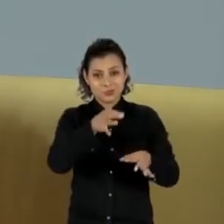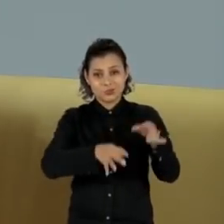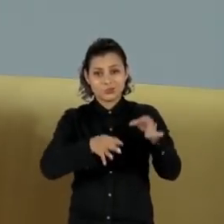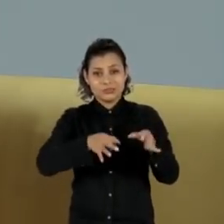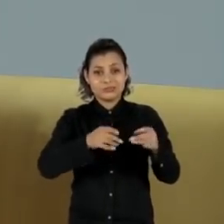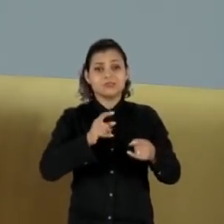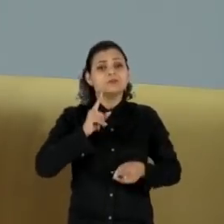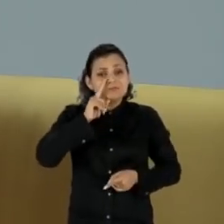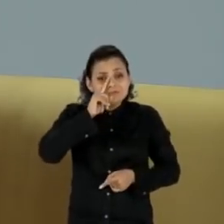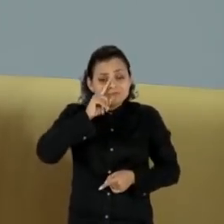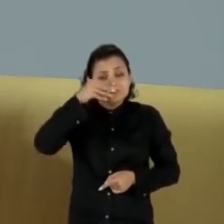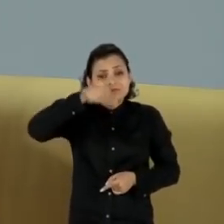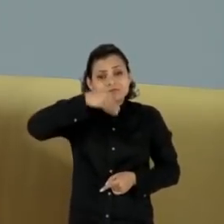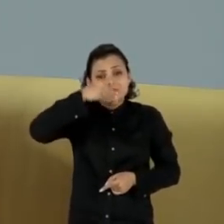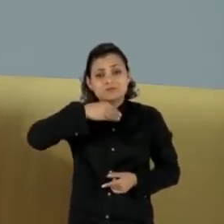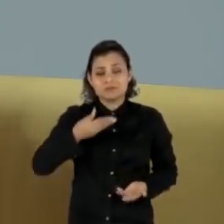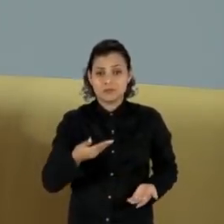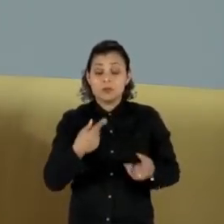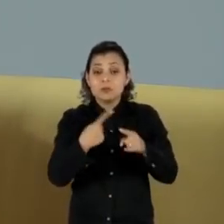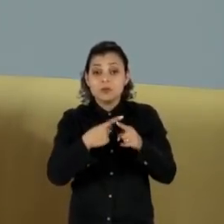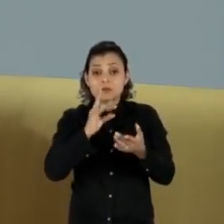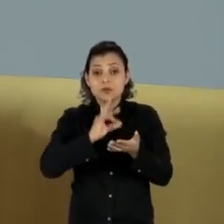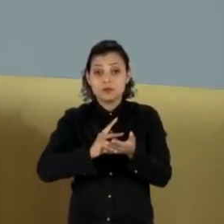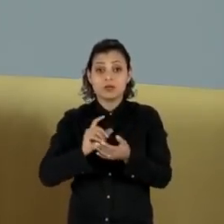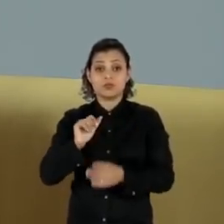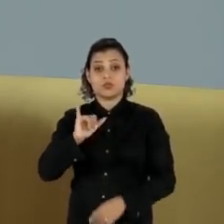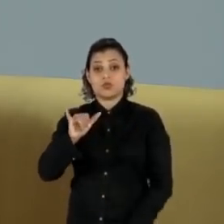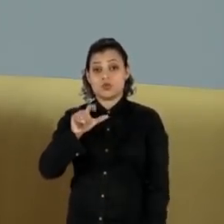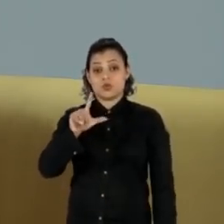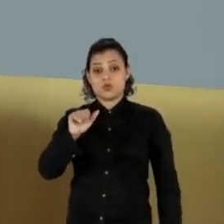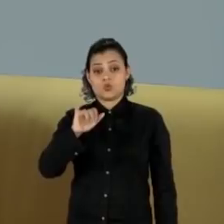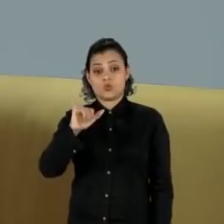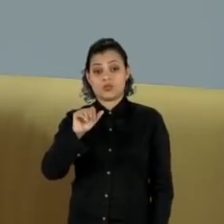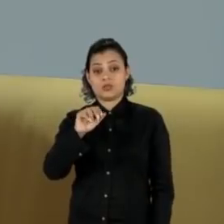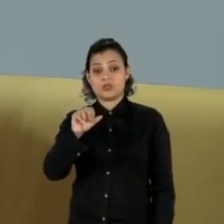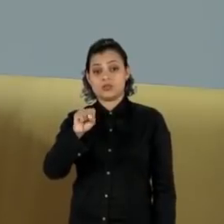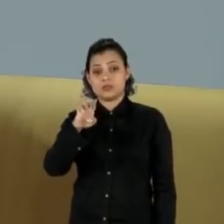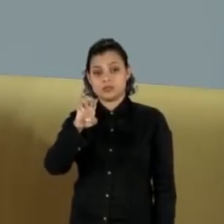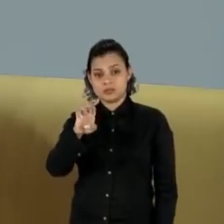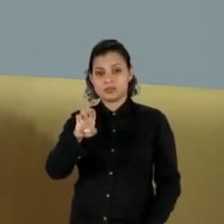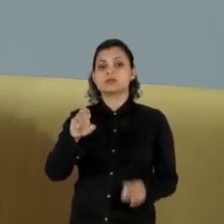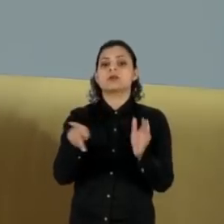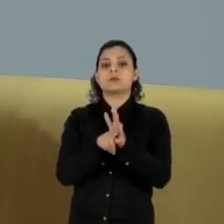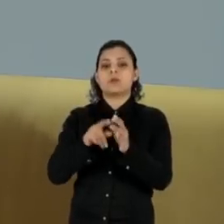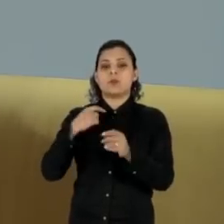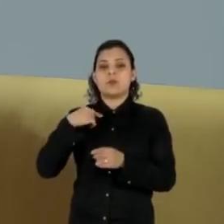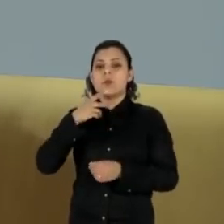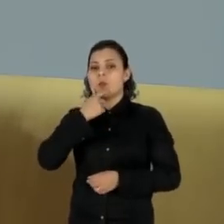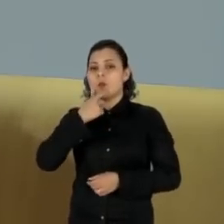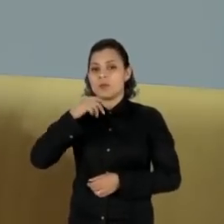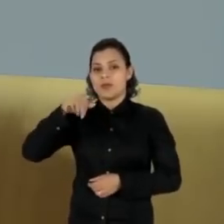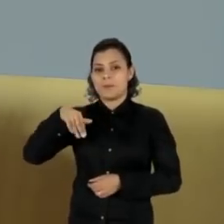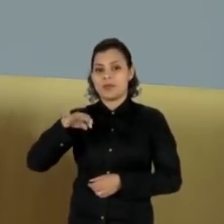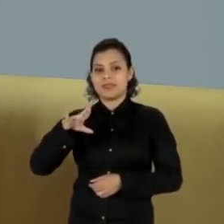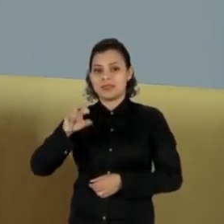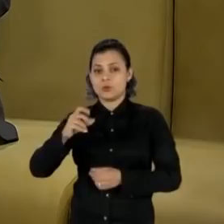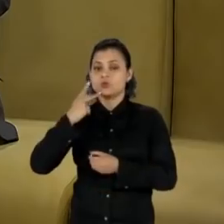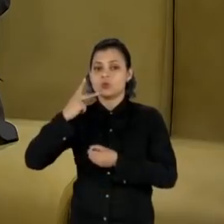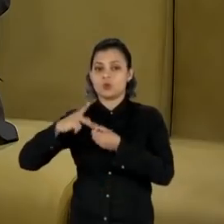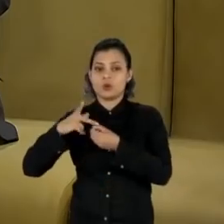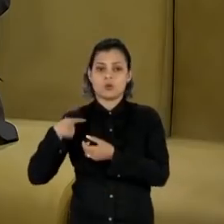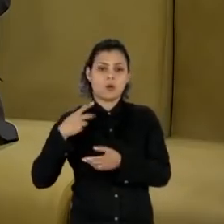sofrendo em solidariedade à juíza federal luiz e filgueiras e foi esfaqueada ontem pelo procurador da fazenda matheus carneiro